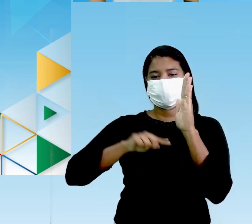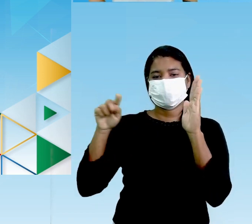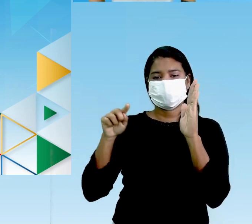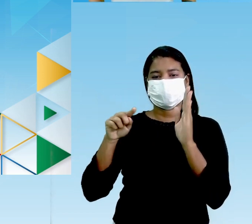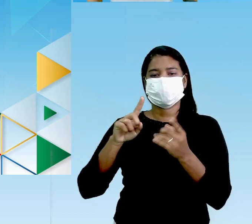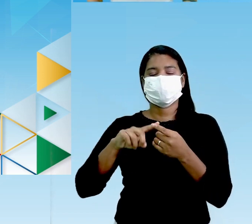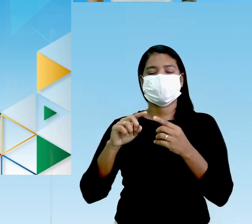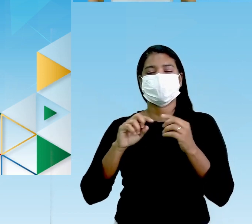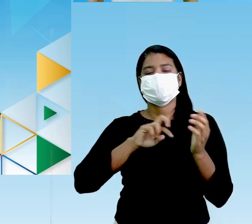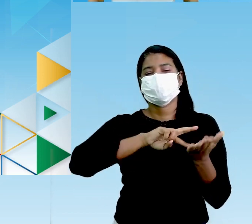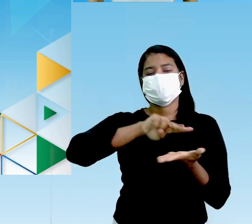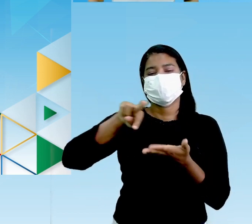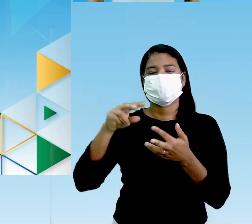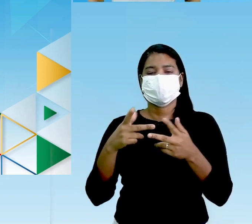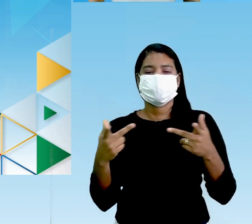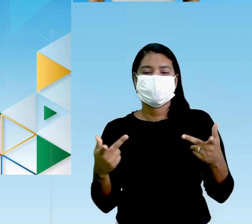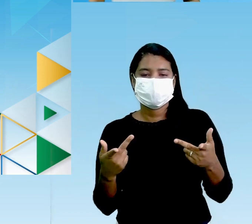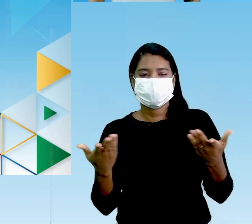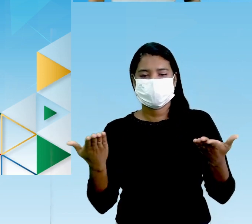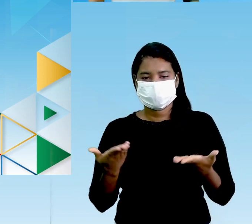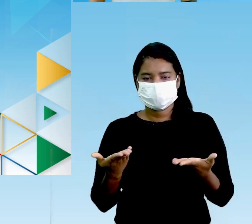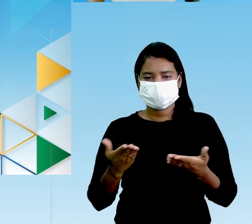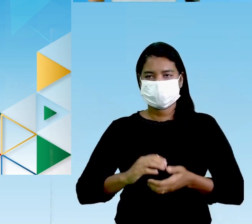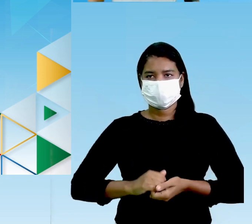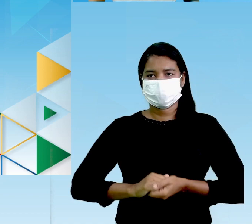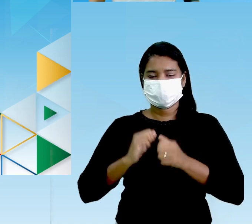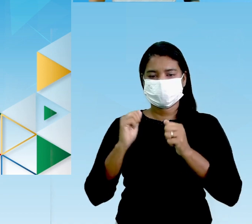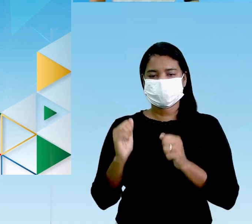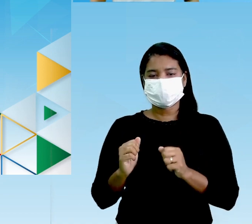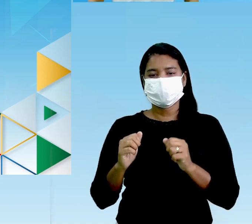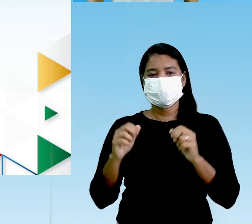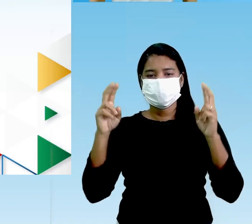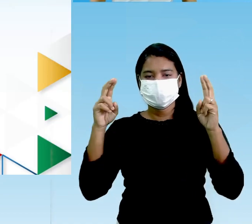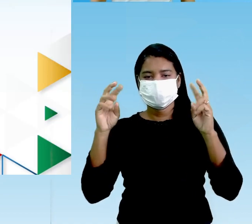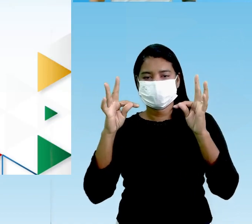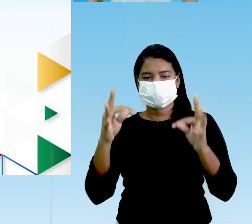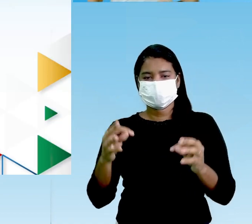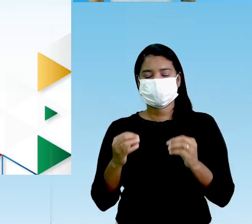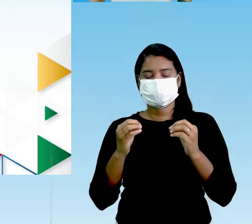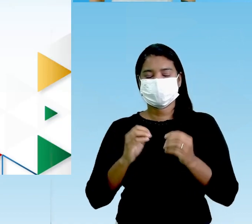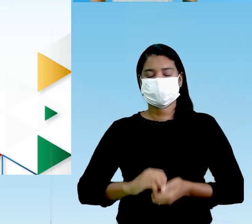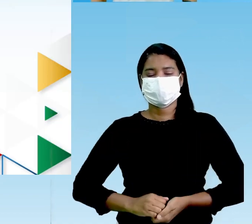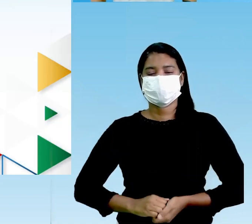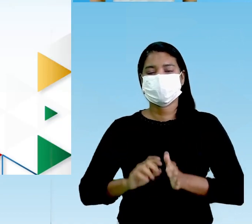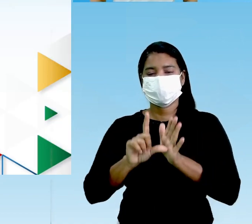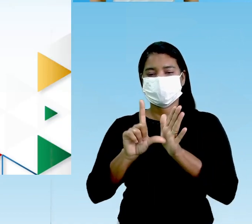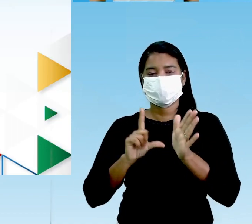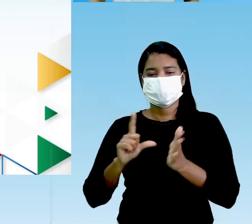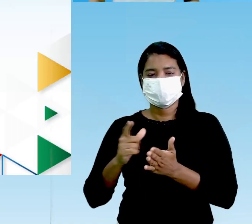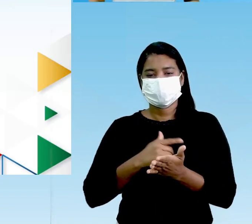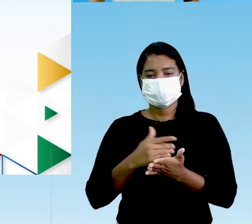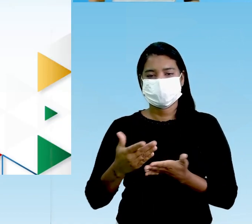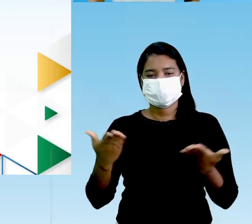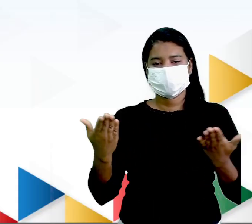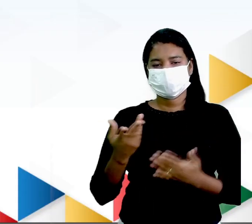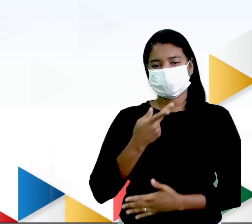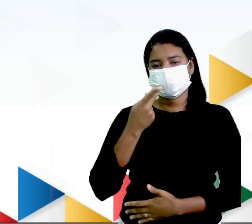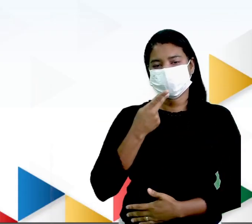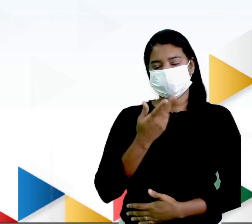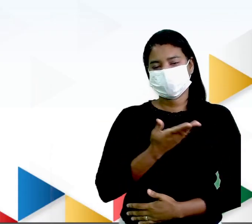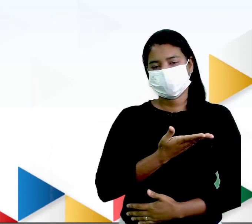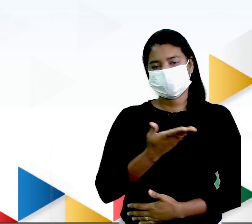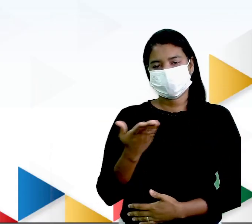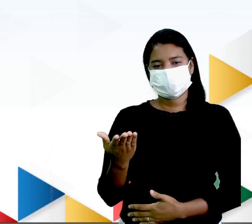tem um monte de coisas que a gente pode trabalhar e hoje nós vamos dar ênfase à parte toda, tá bom? Mas antes disso eu preciso falar para vocês